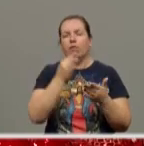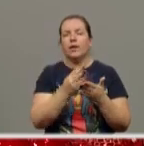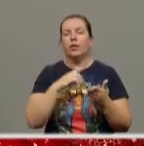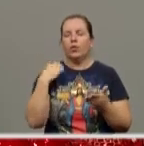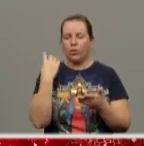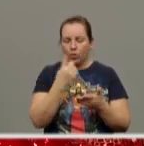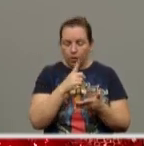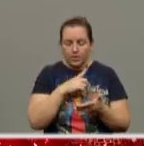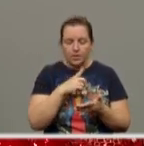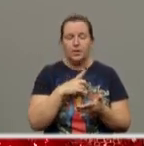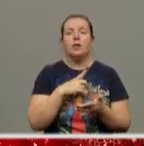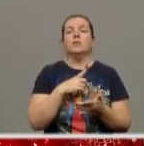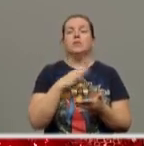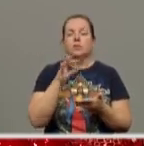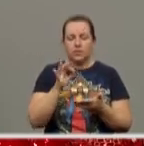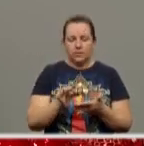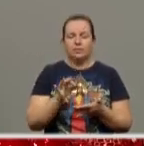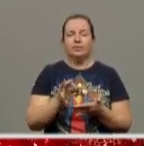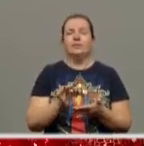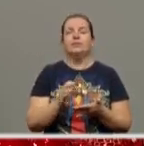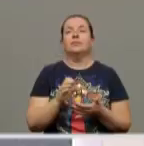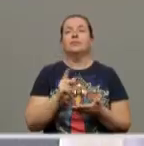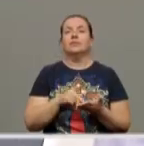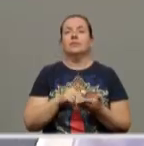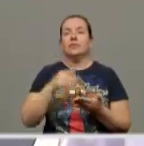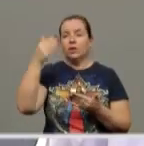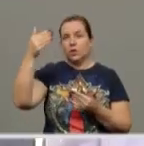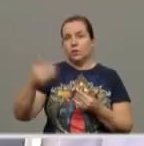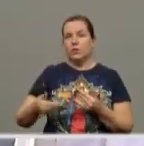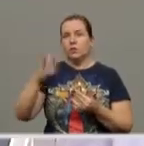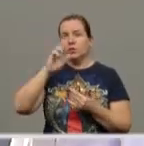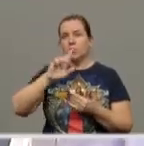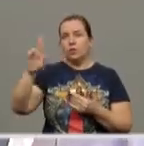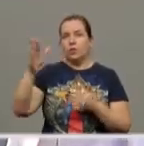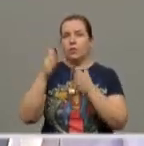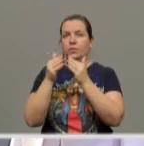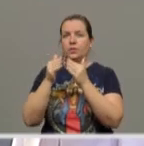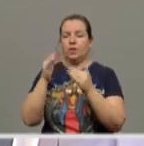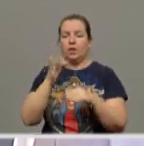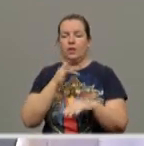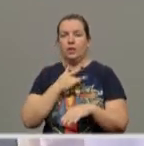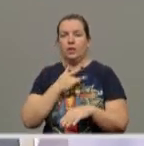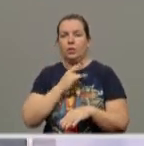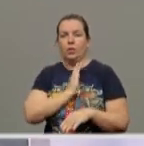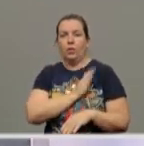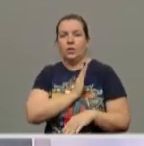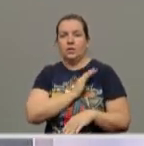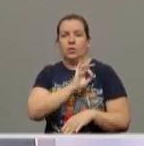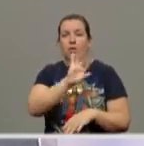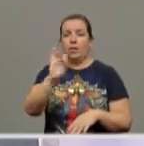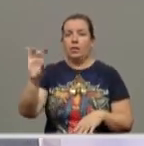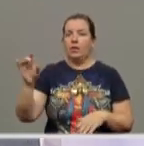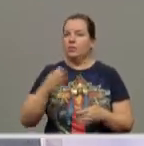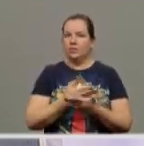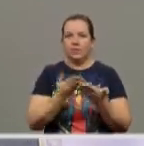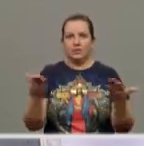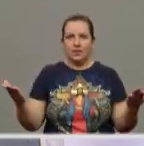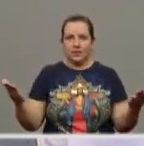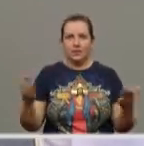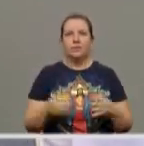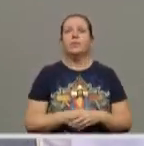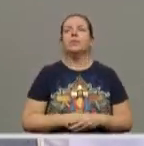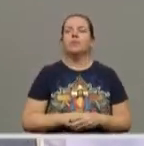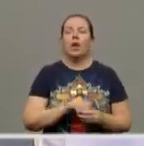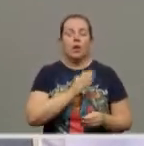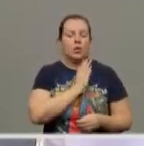Que temos no Senhor. Então, diante do Senhor, vamos pedir que Ele toque o nosso coração. O coração de cada um que está aqui. O